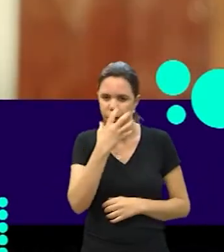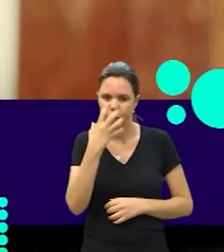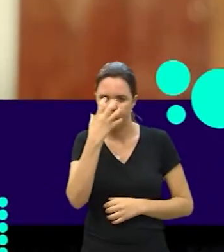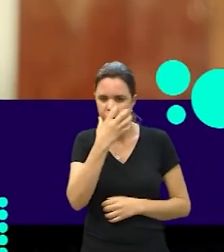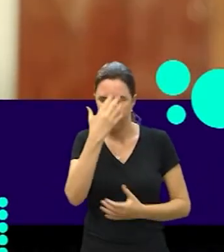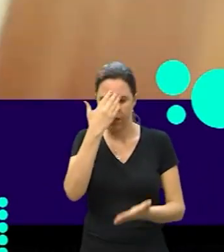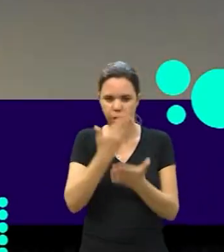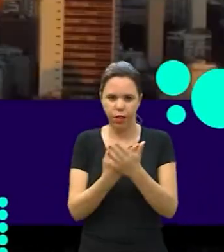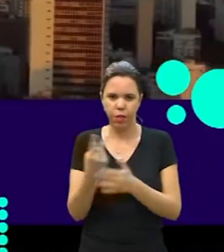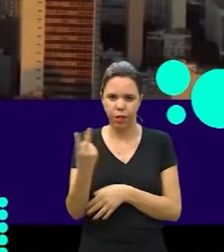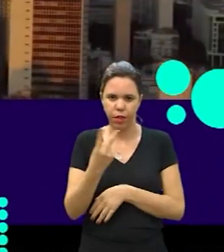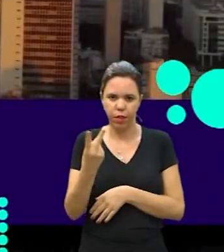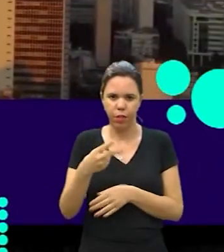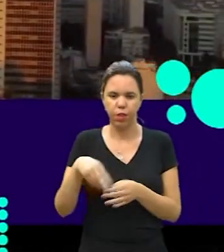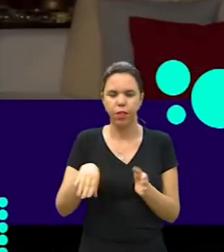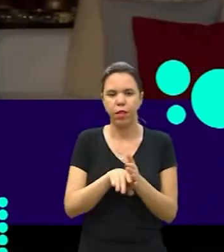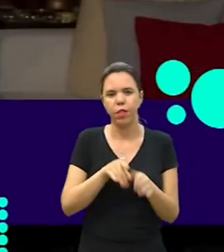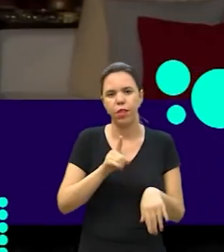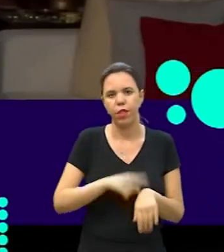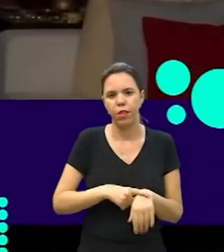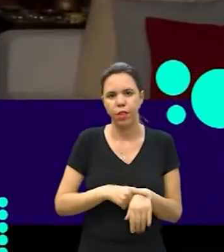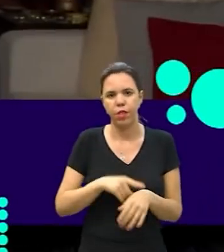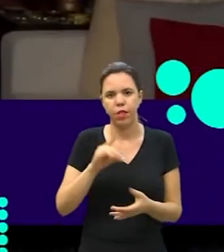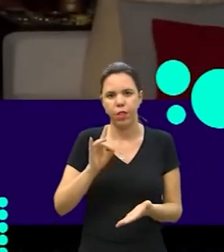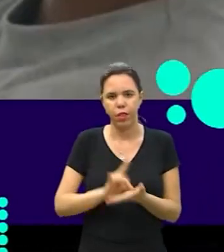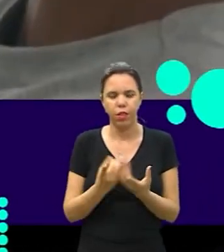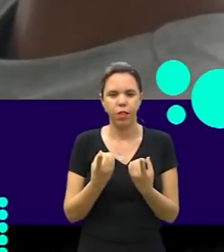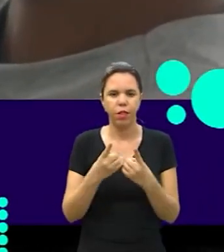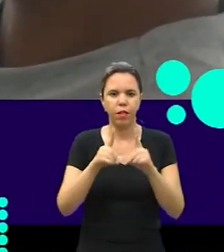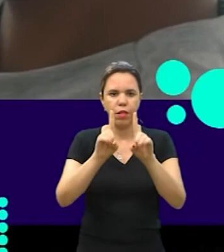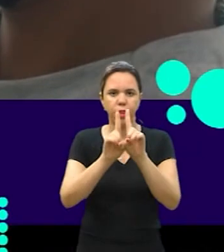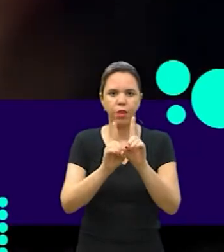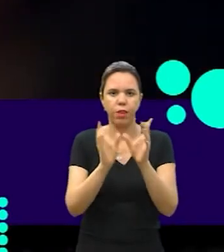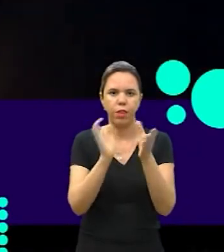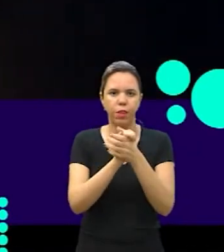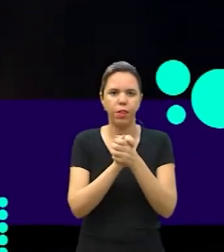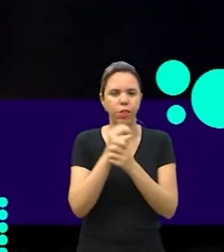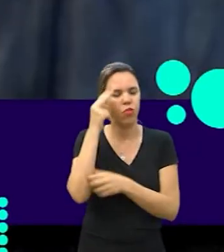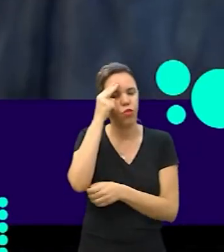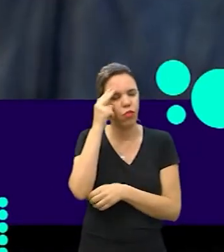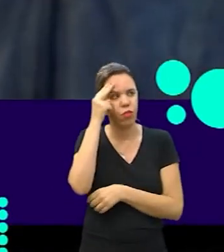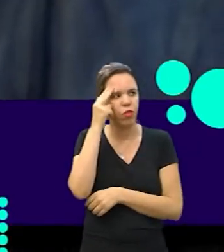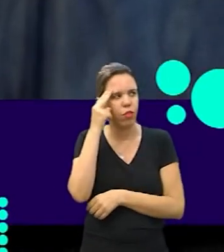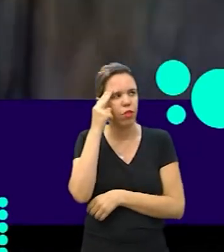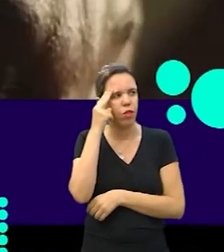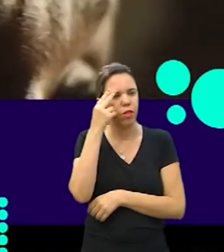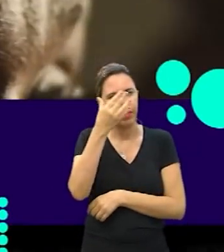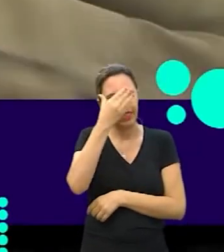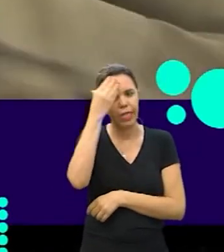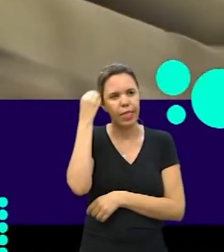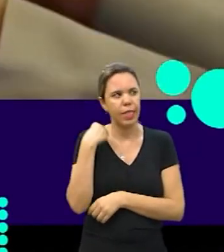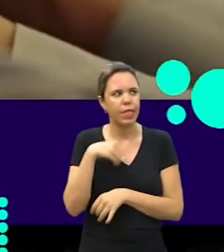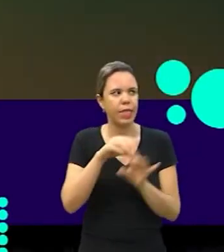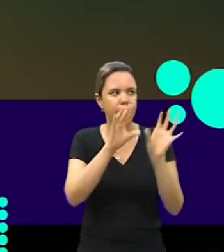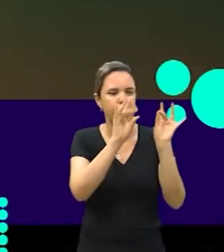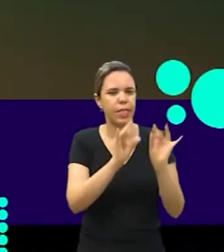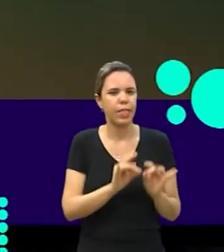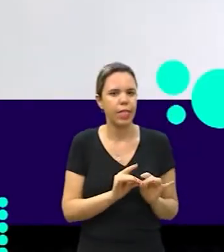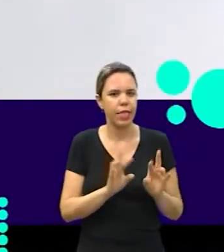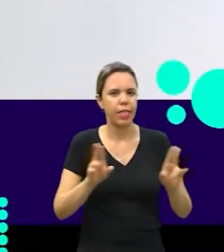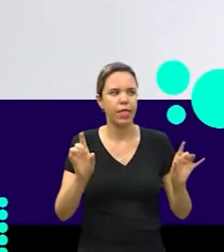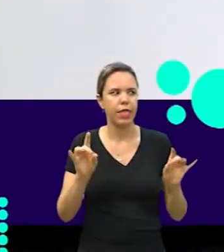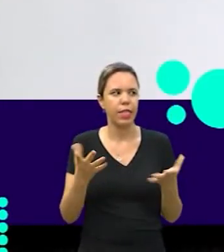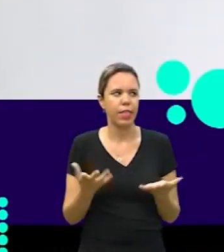eles acreditavam que havia chegado a hora de oficializar a união num casamento dos sonhos. Só esqueceram de um detalhe: